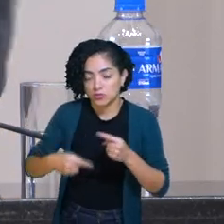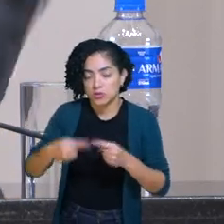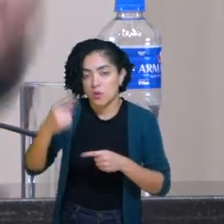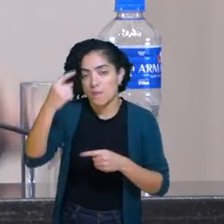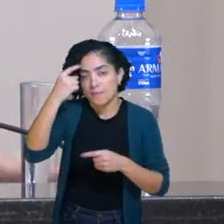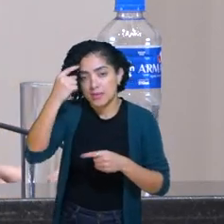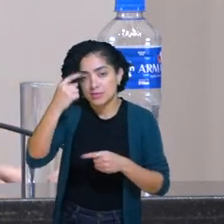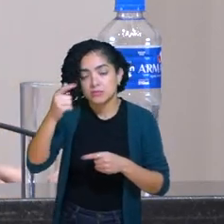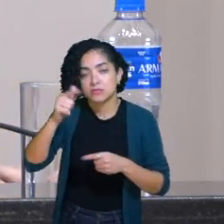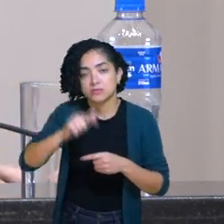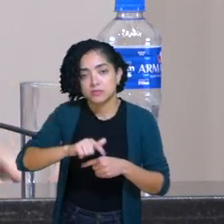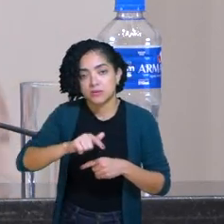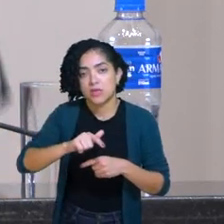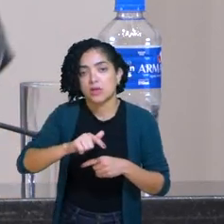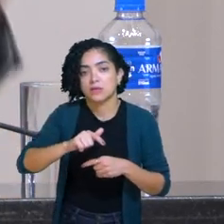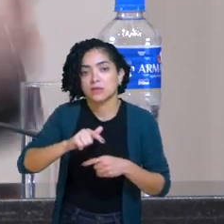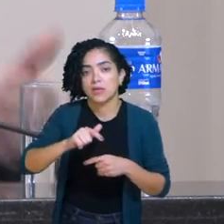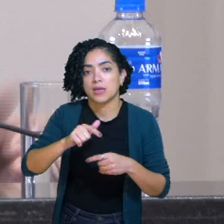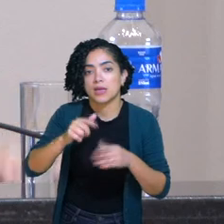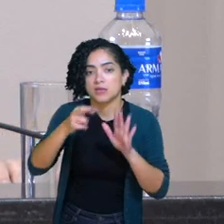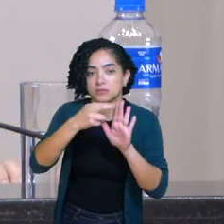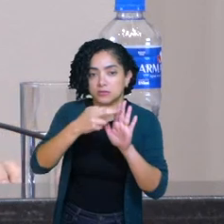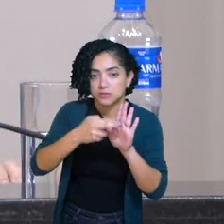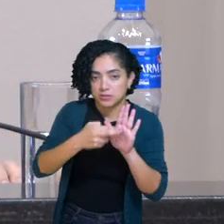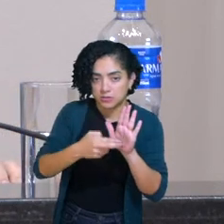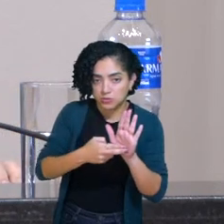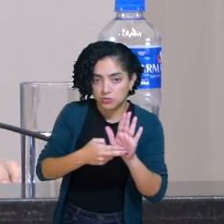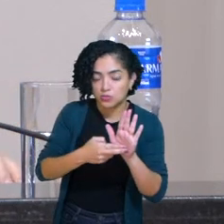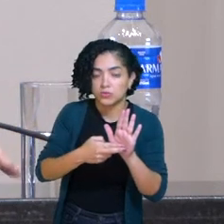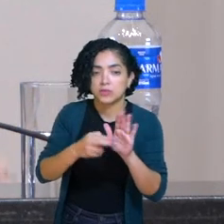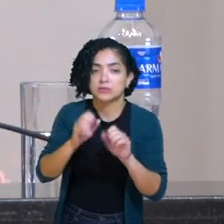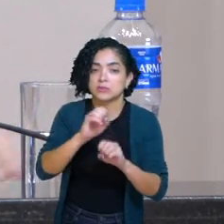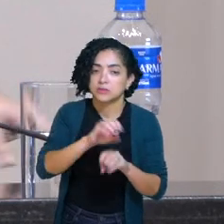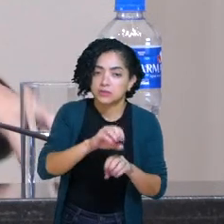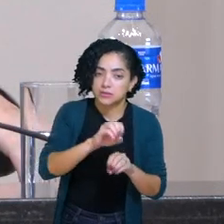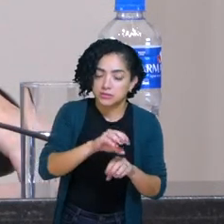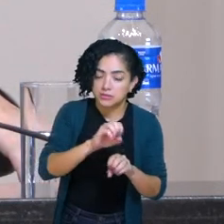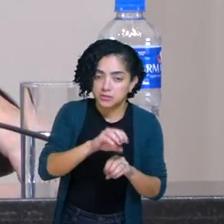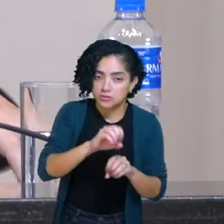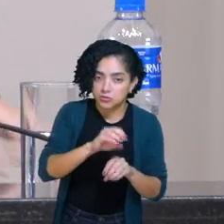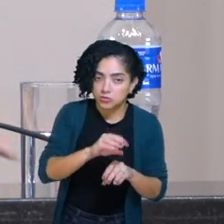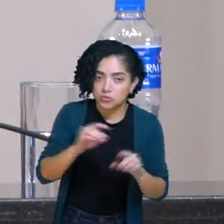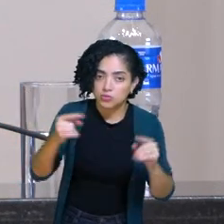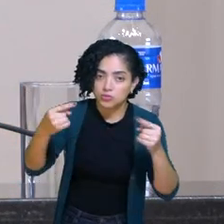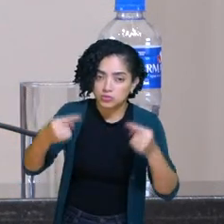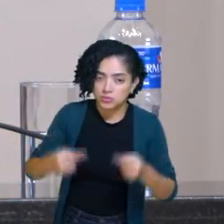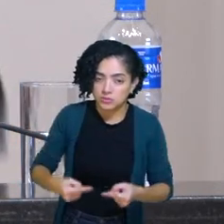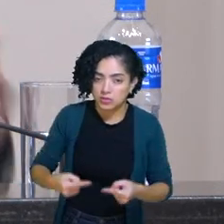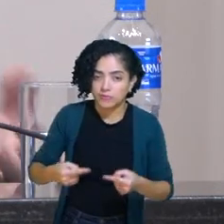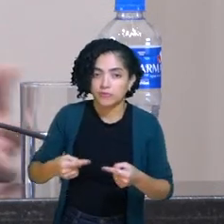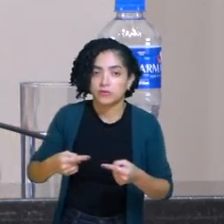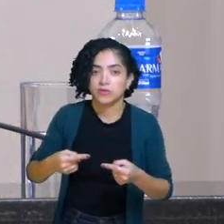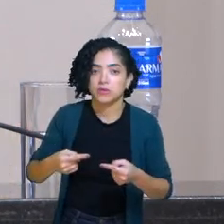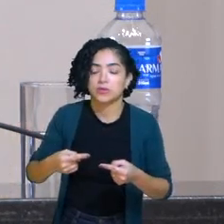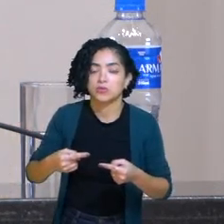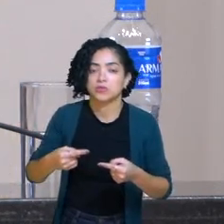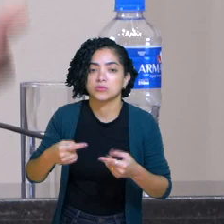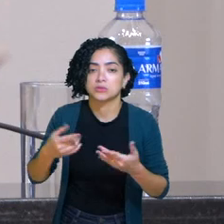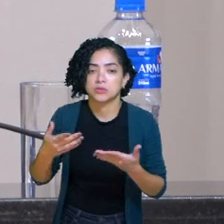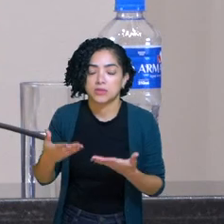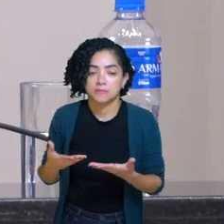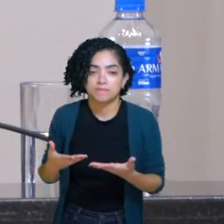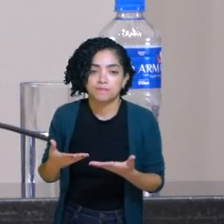partir obviamente das novas diretrizes as licenciaturas considerando os desafios atuais né as próprias questões